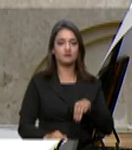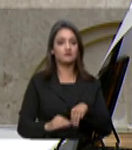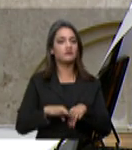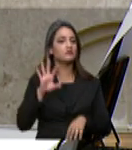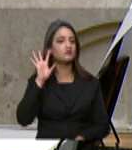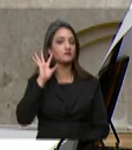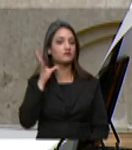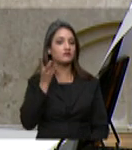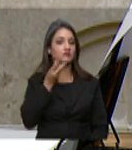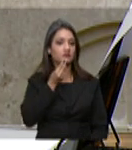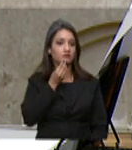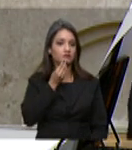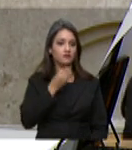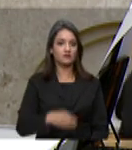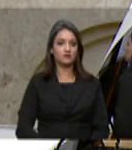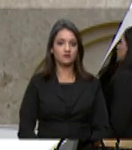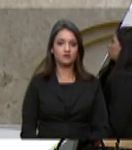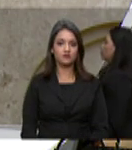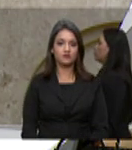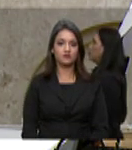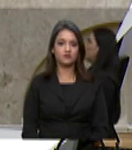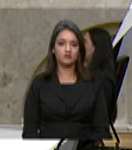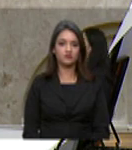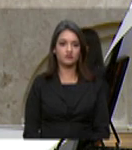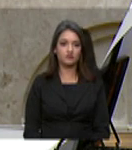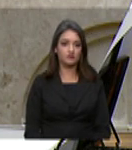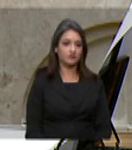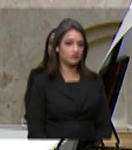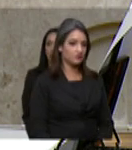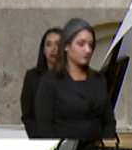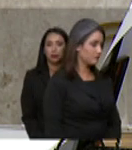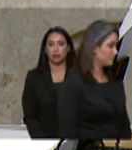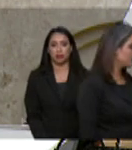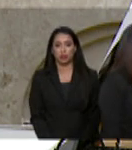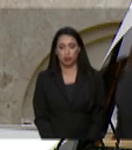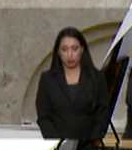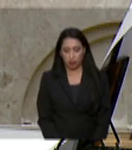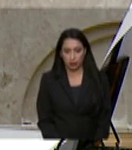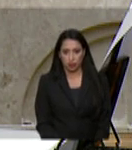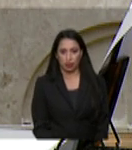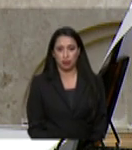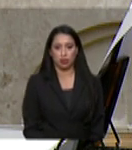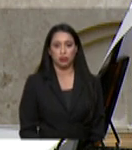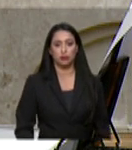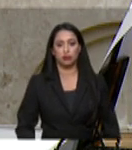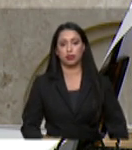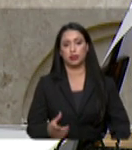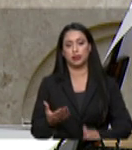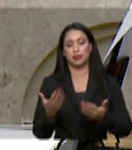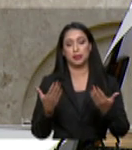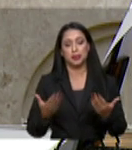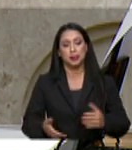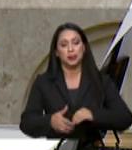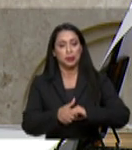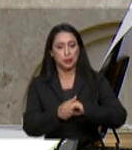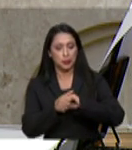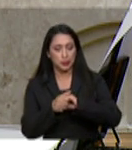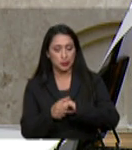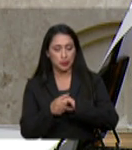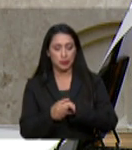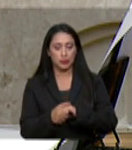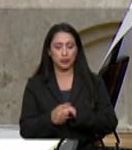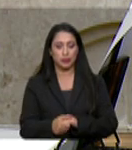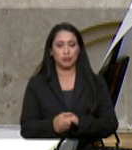ministro de estofo ele Oi boa noite senhor presidente Pimenta vossas excelências